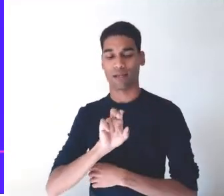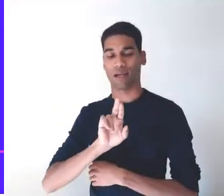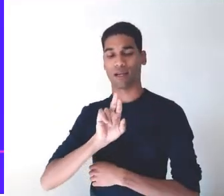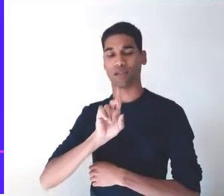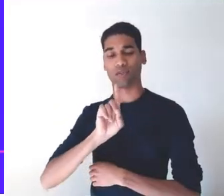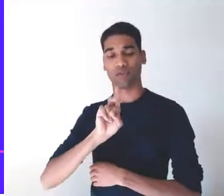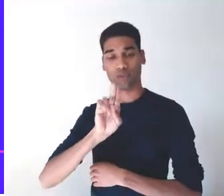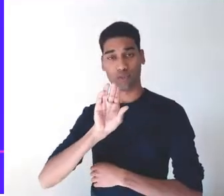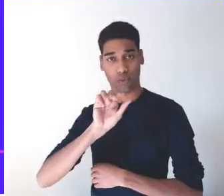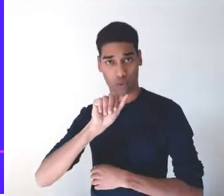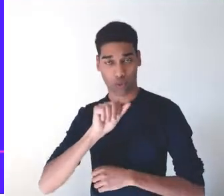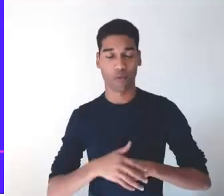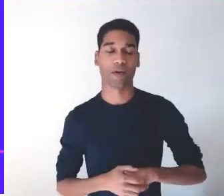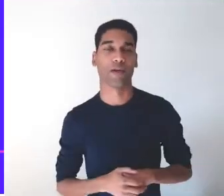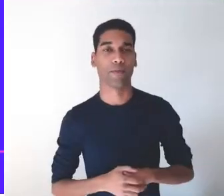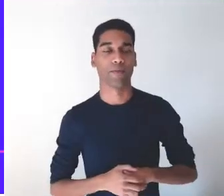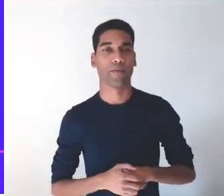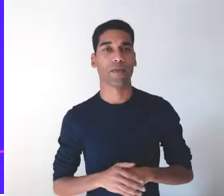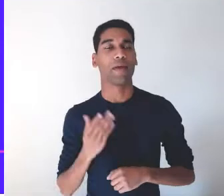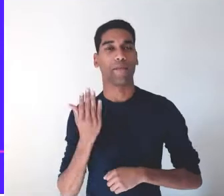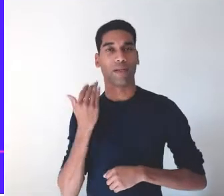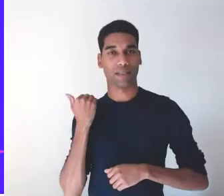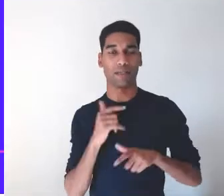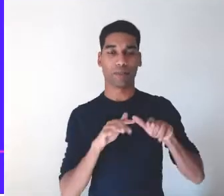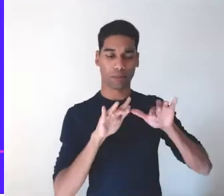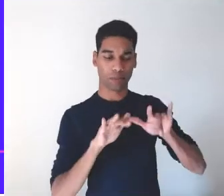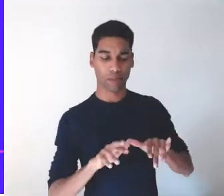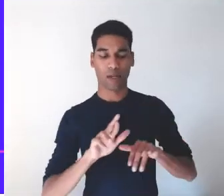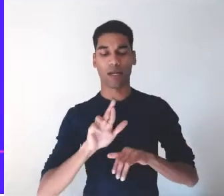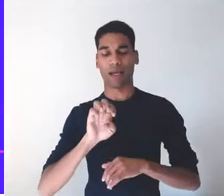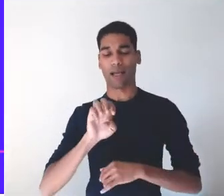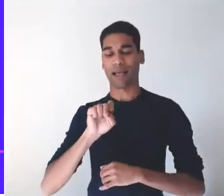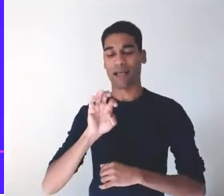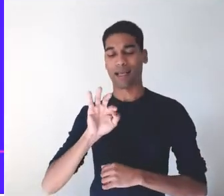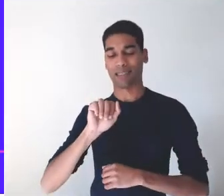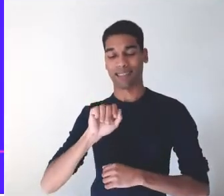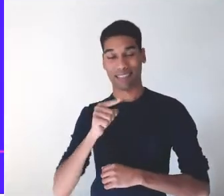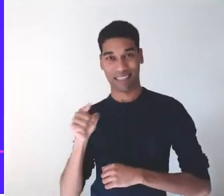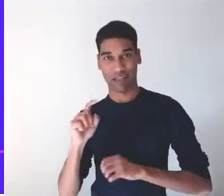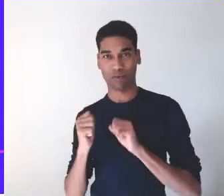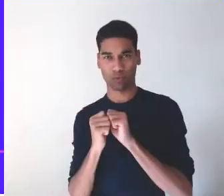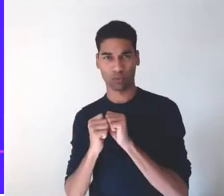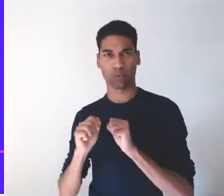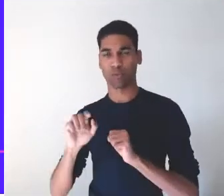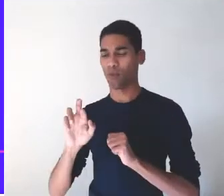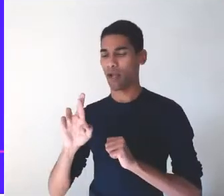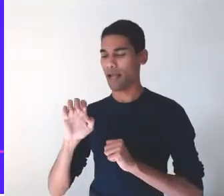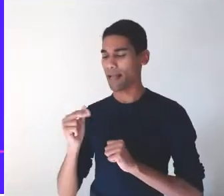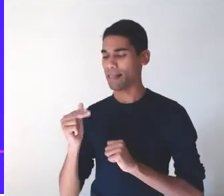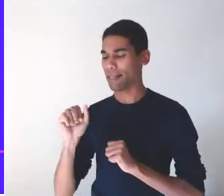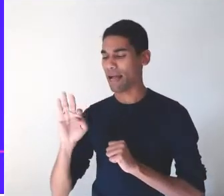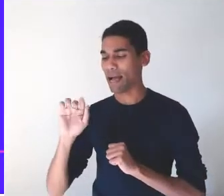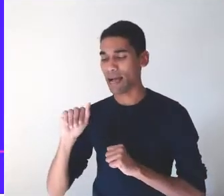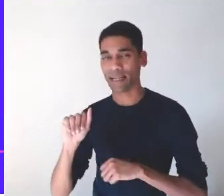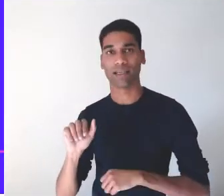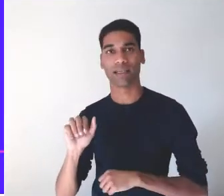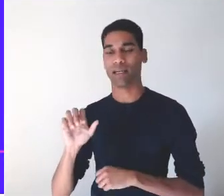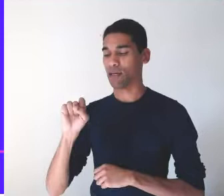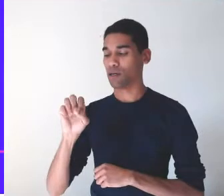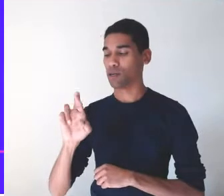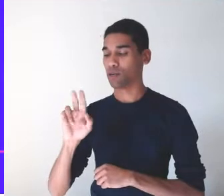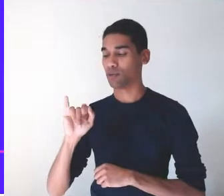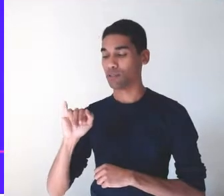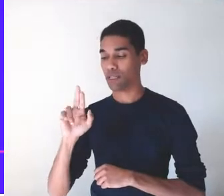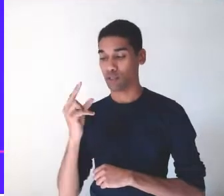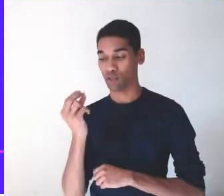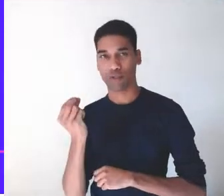na redação lá do Estadão, com a Renata Cafardo, Serginho, com o Paulo, e